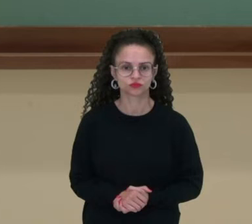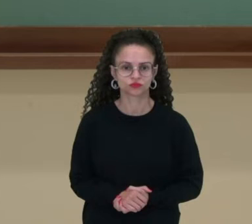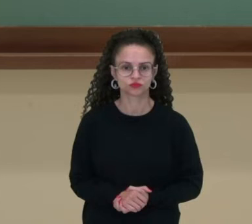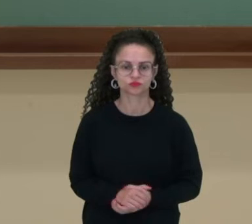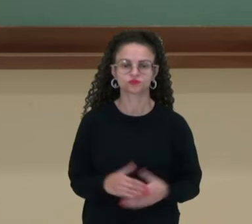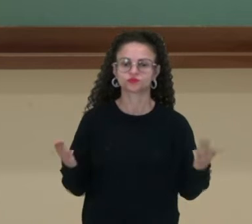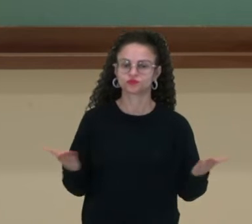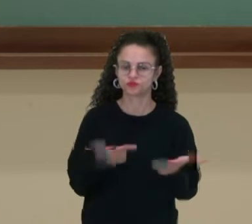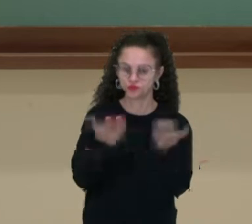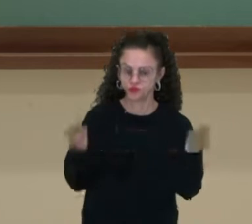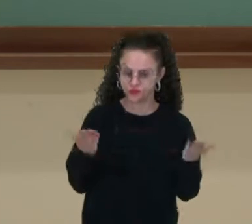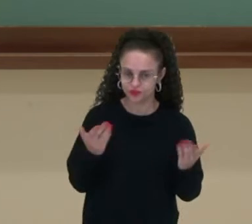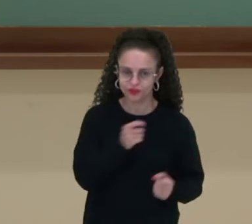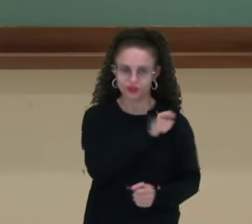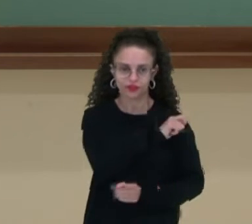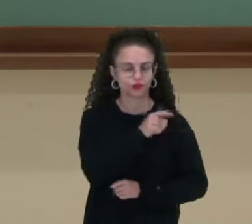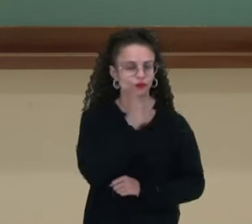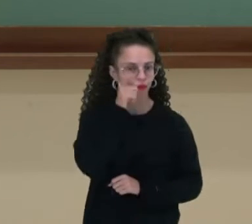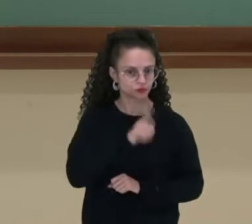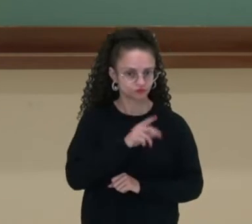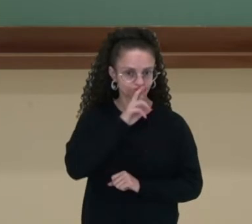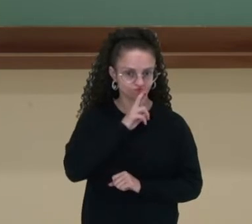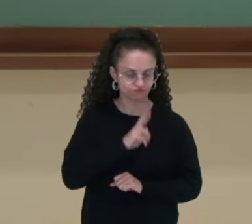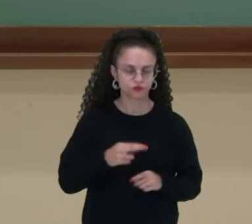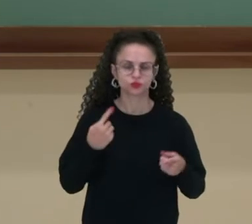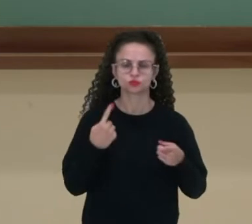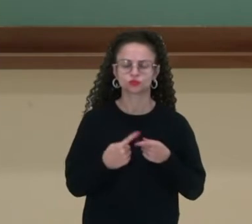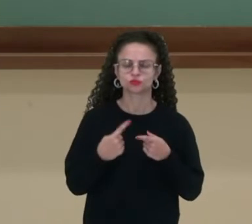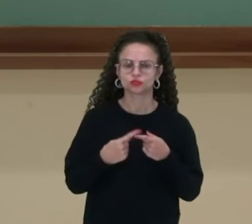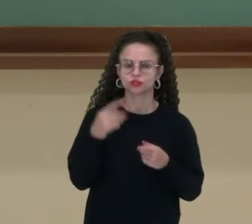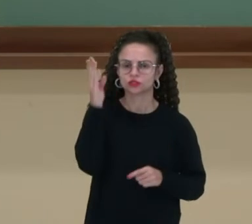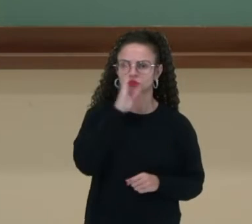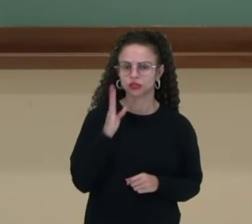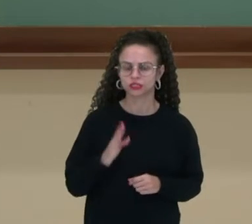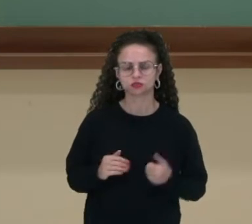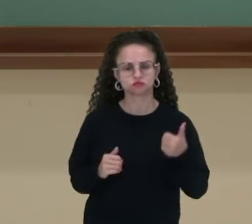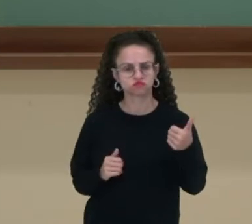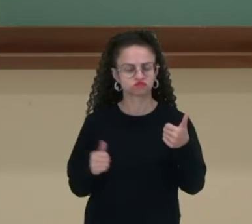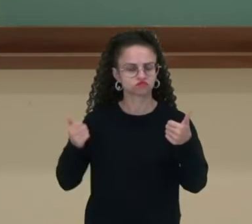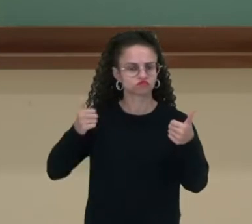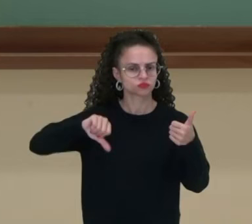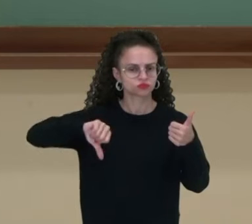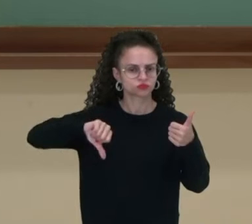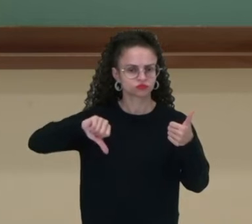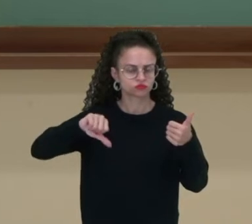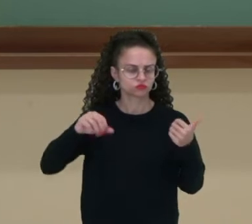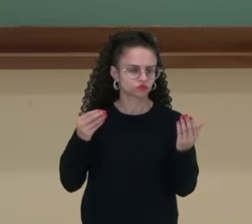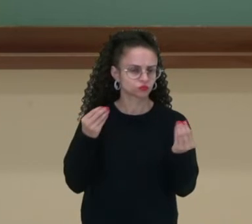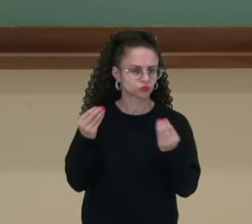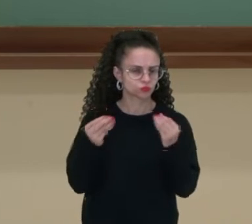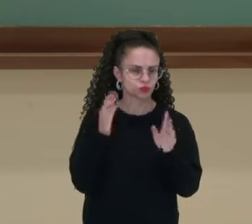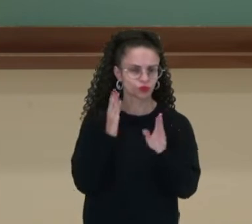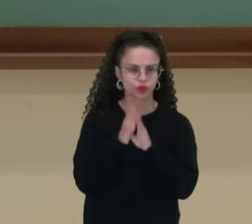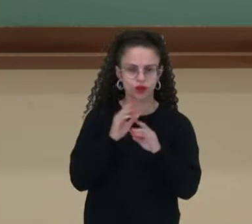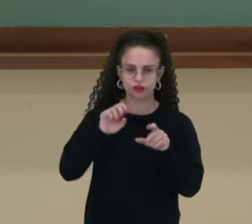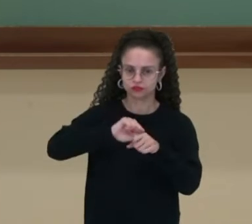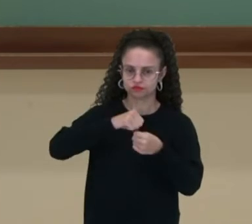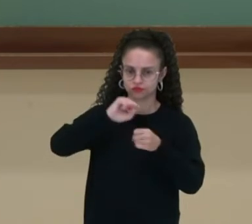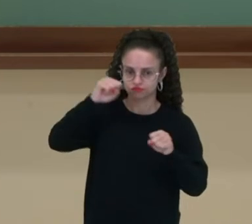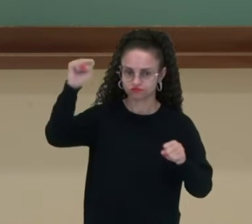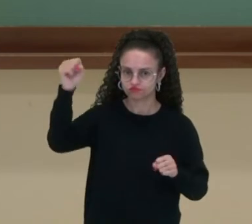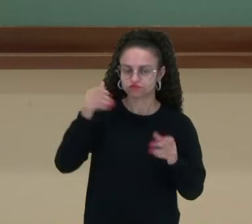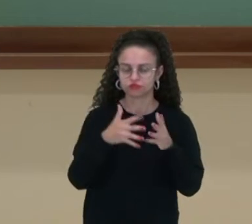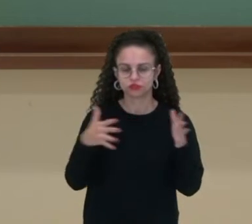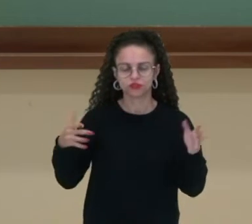E aí, meus bons alunos, conseguiram responder então por que o Brasil, né, tem vantagens ou desvantagens quanto ao seu tamanho territorial e também ao